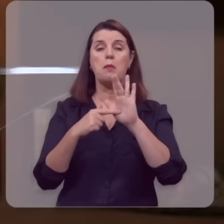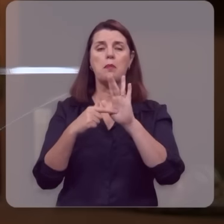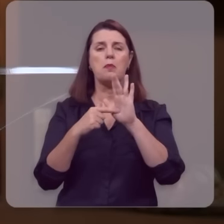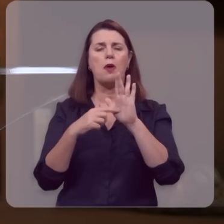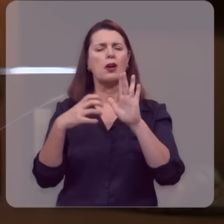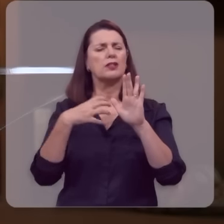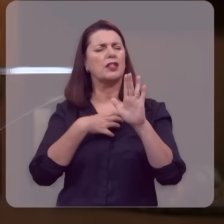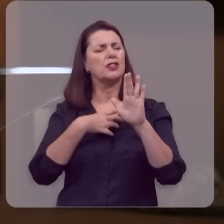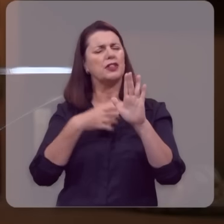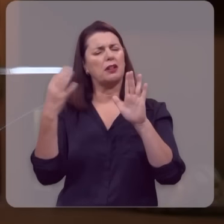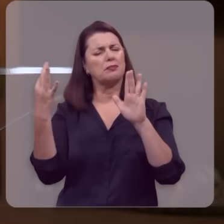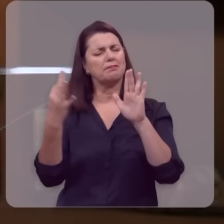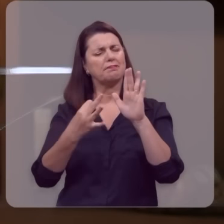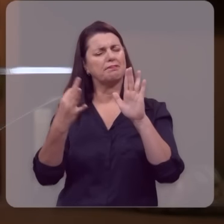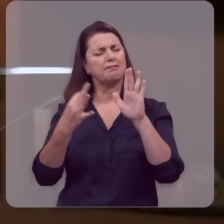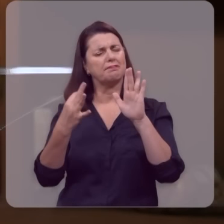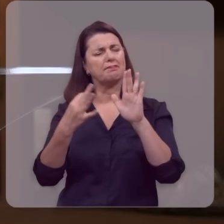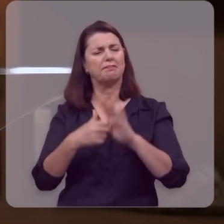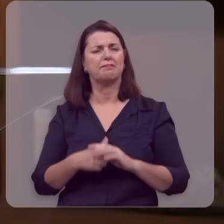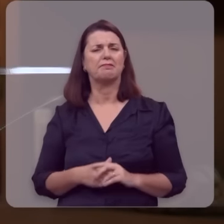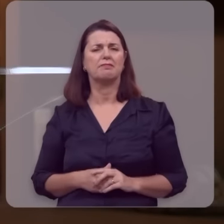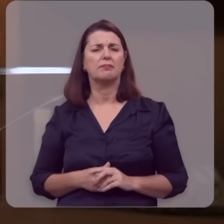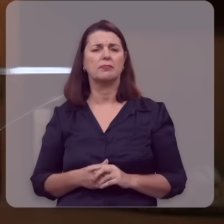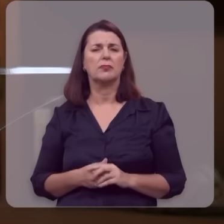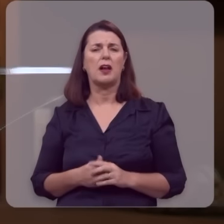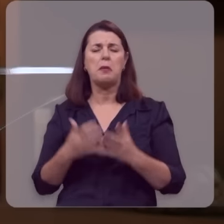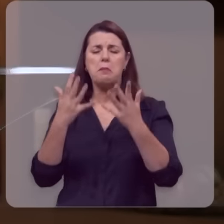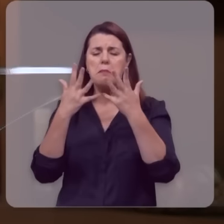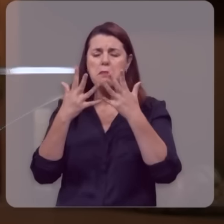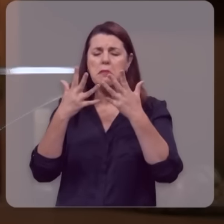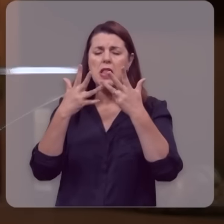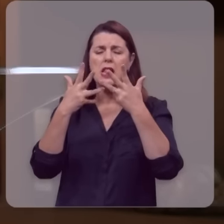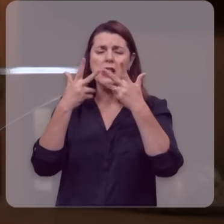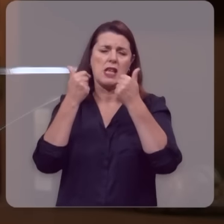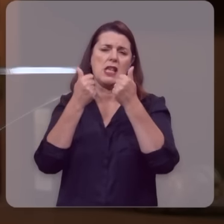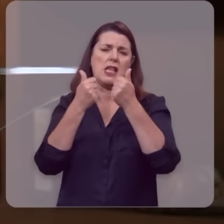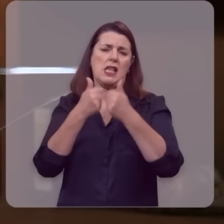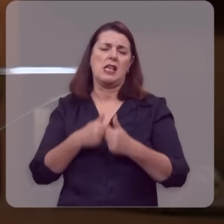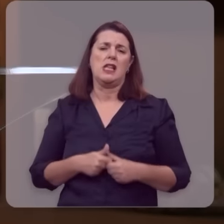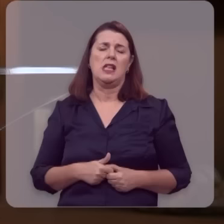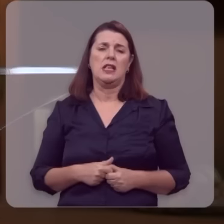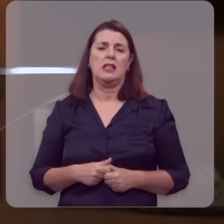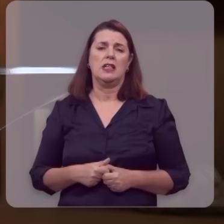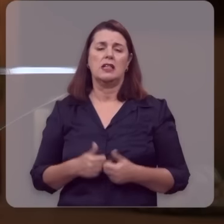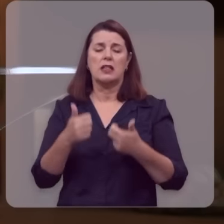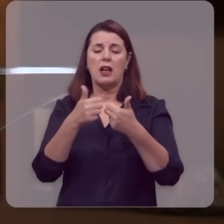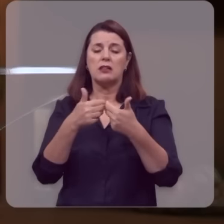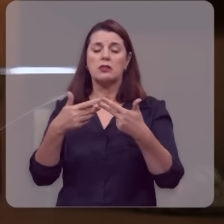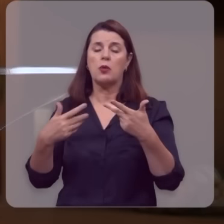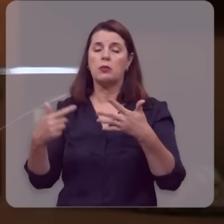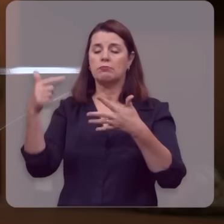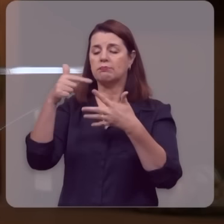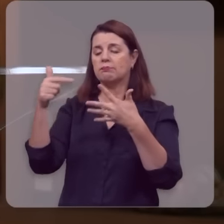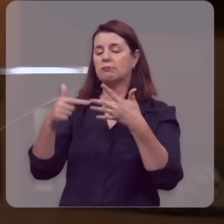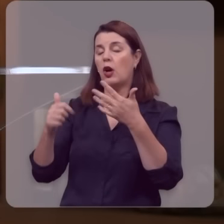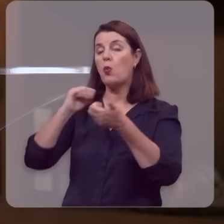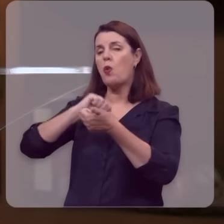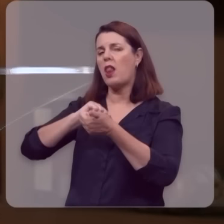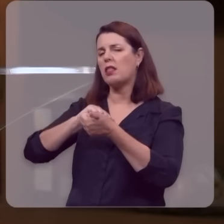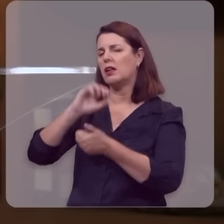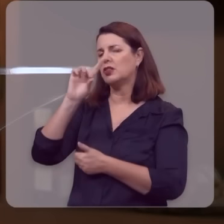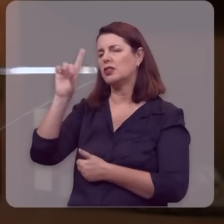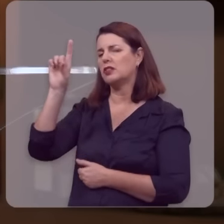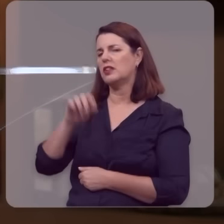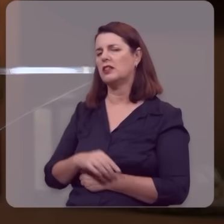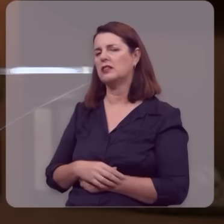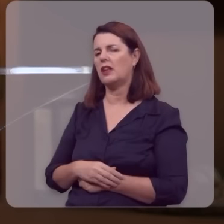de maneira eloquente com beleza raríssima os atributos de Deus